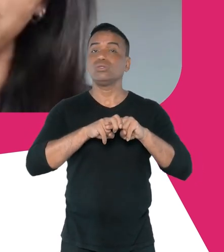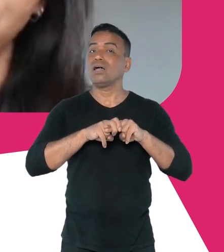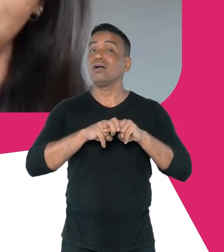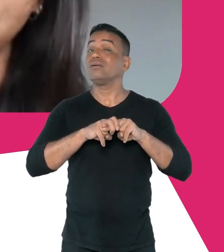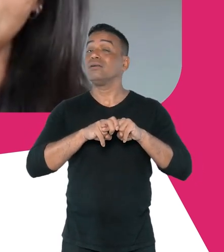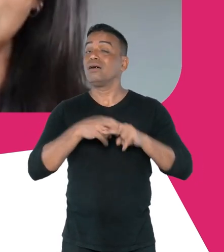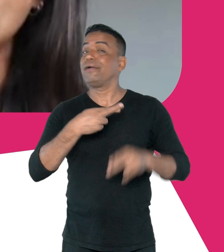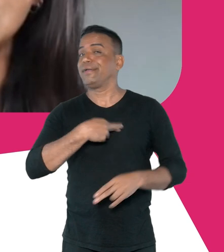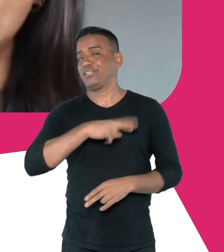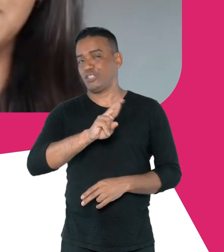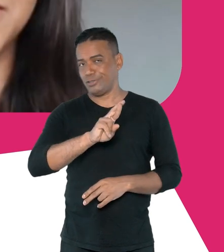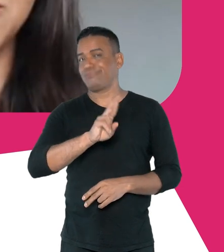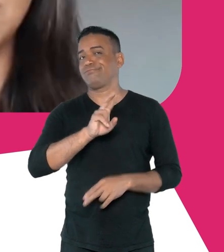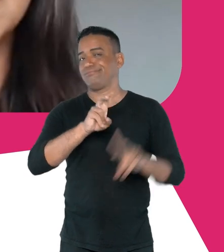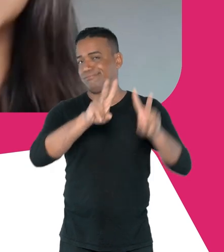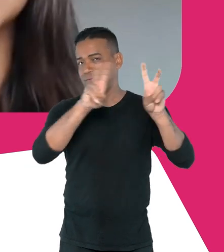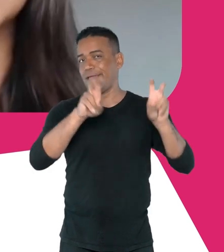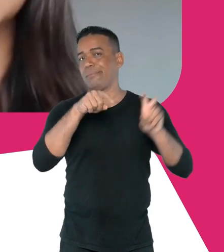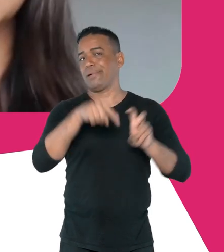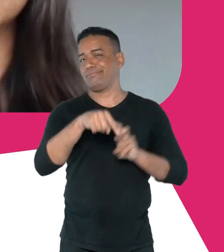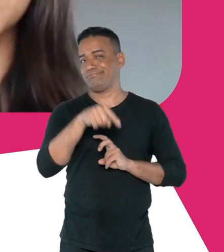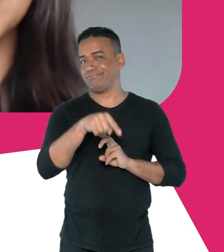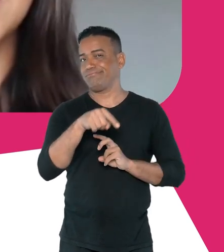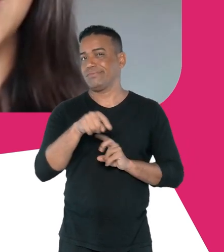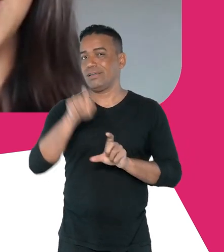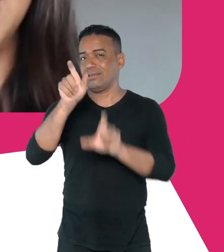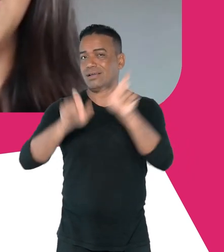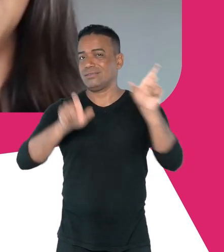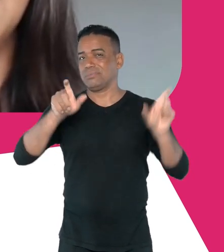de religiões, né? Pessoas